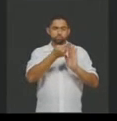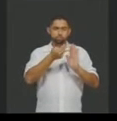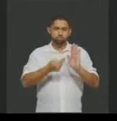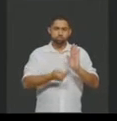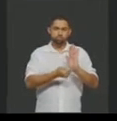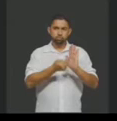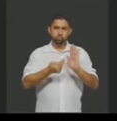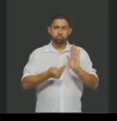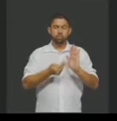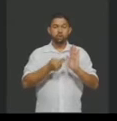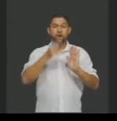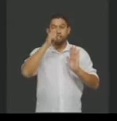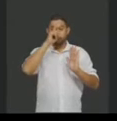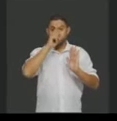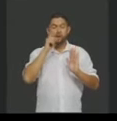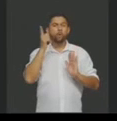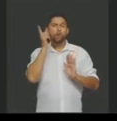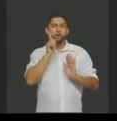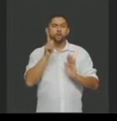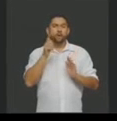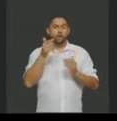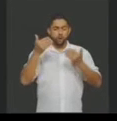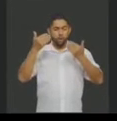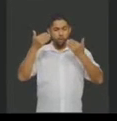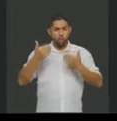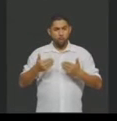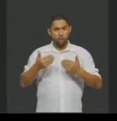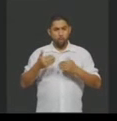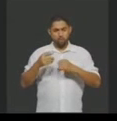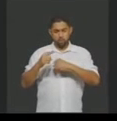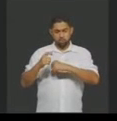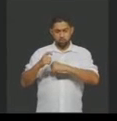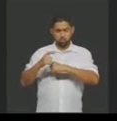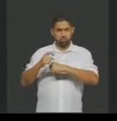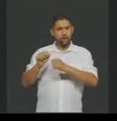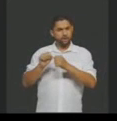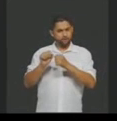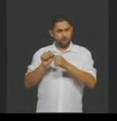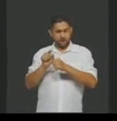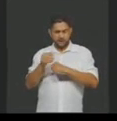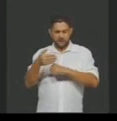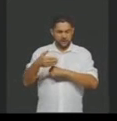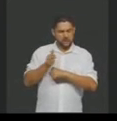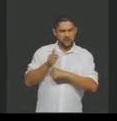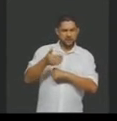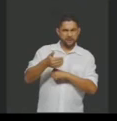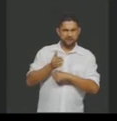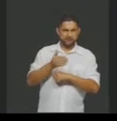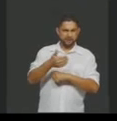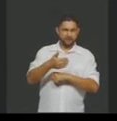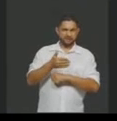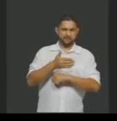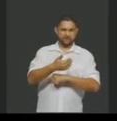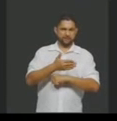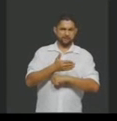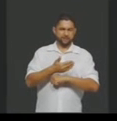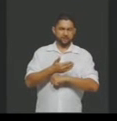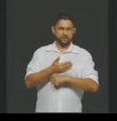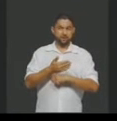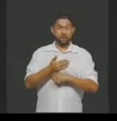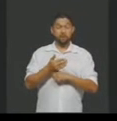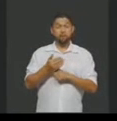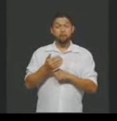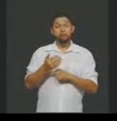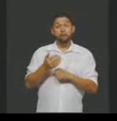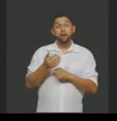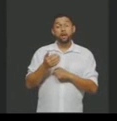fazer certas curvas com o corpo. E essas curvas é o que nós chamamos de emissão de uma espécie de braços